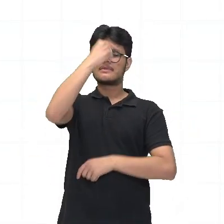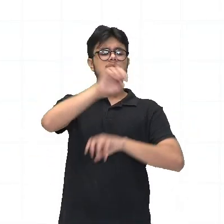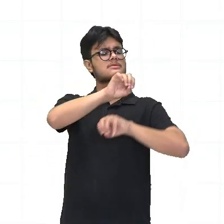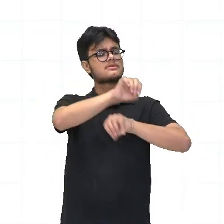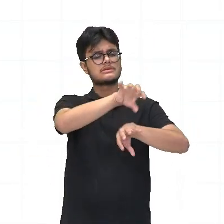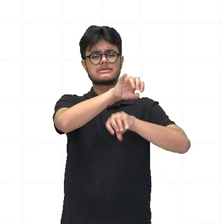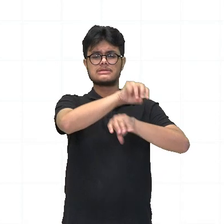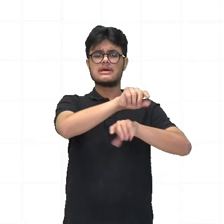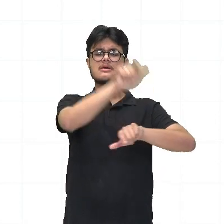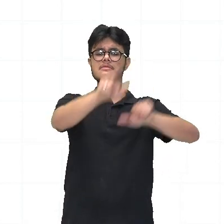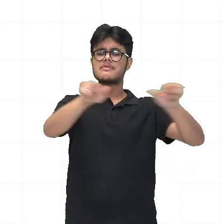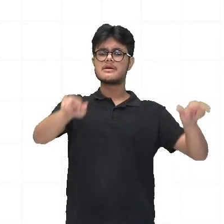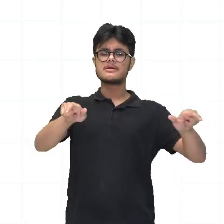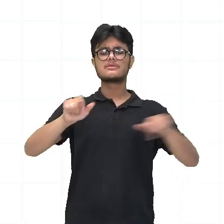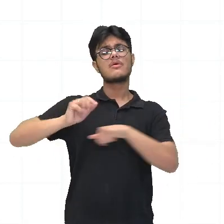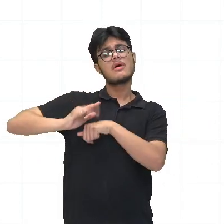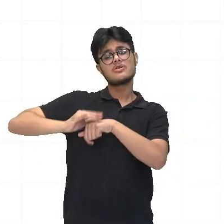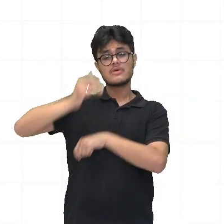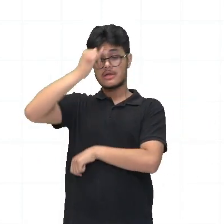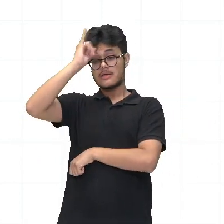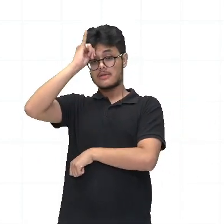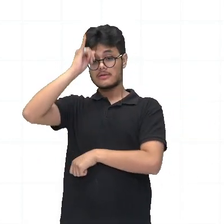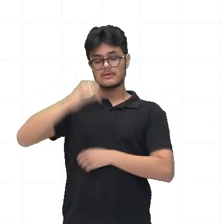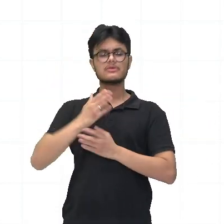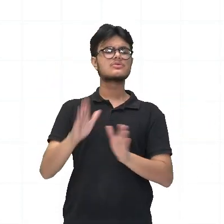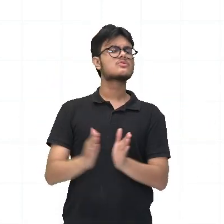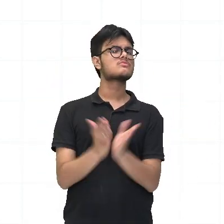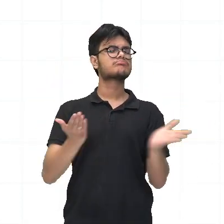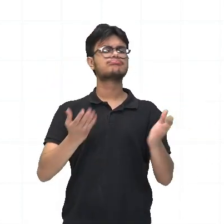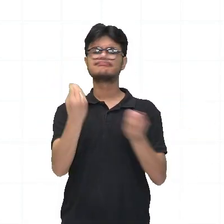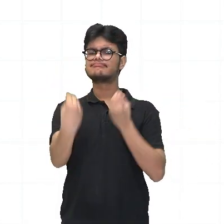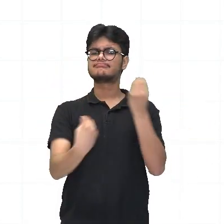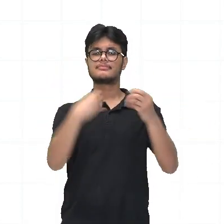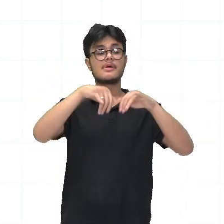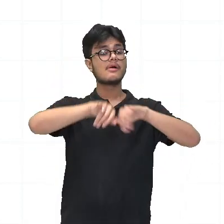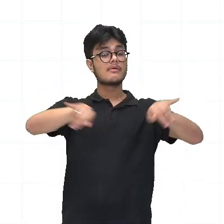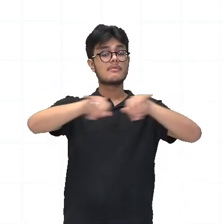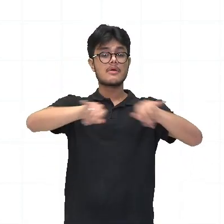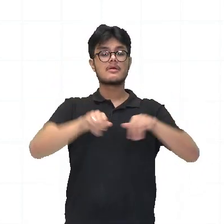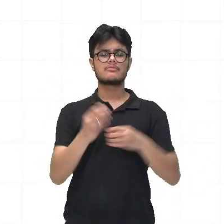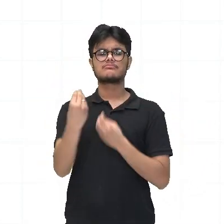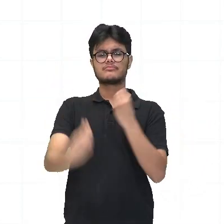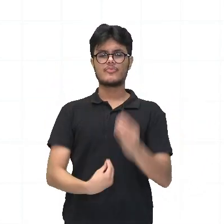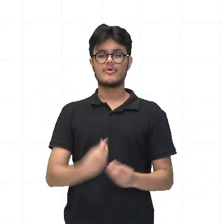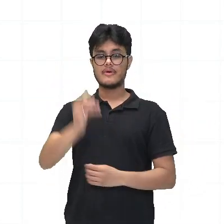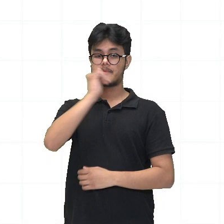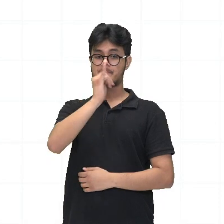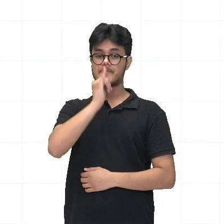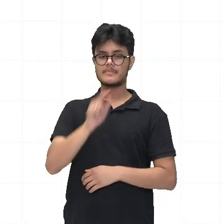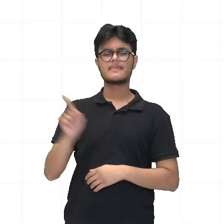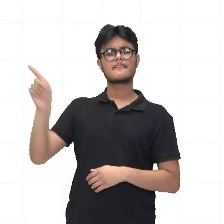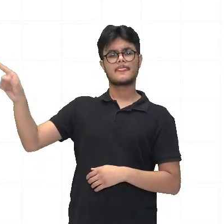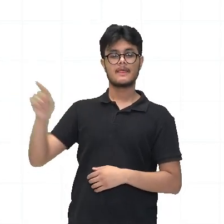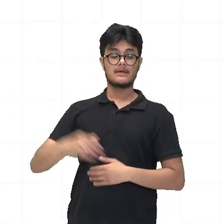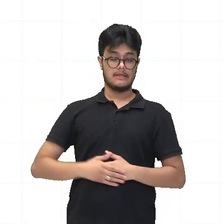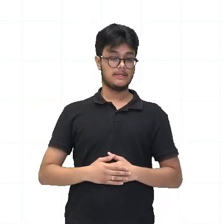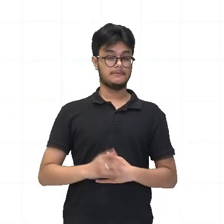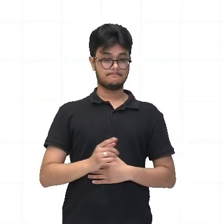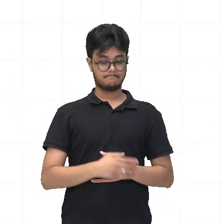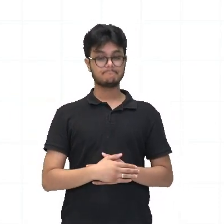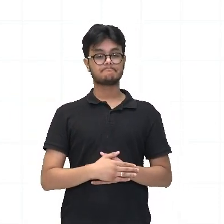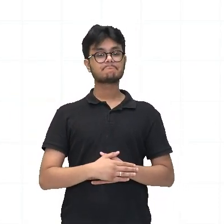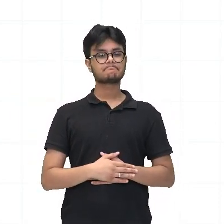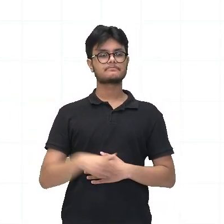conscientização. E o que são essas campanhas de conscientização? É um conjunto de ações